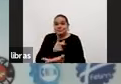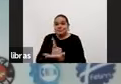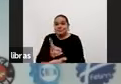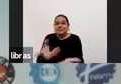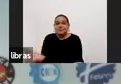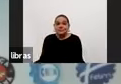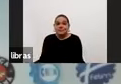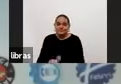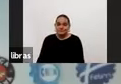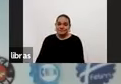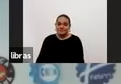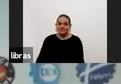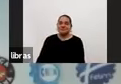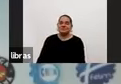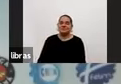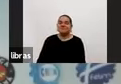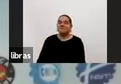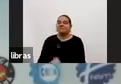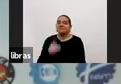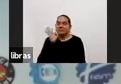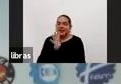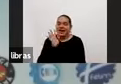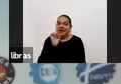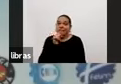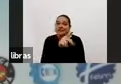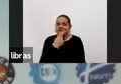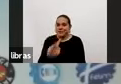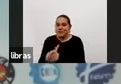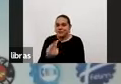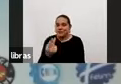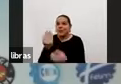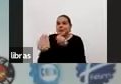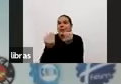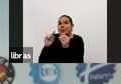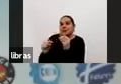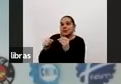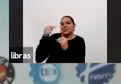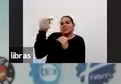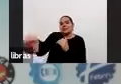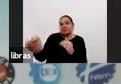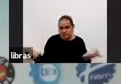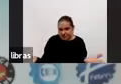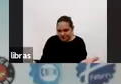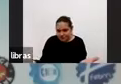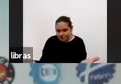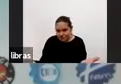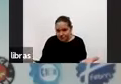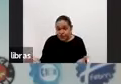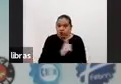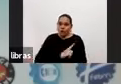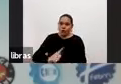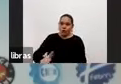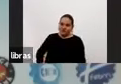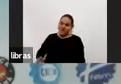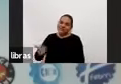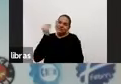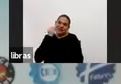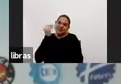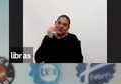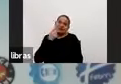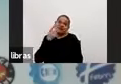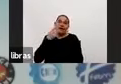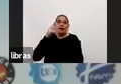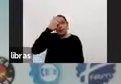o depois? Porque a gente também lembra do antes, embora o governo ele tenta taxar de que o problema econômico